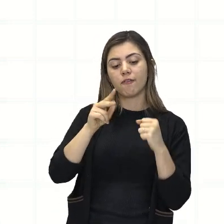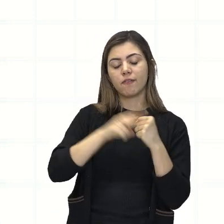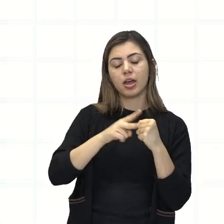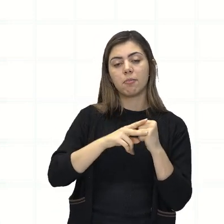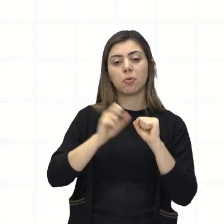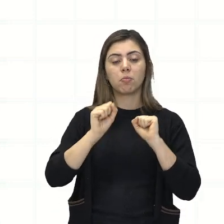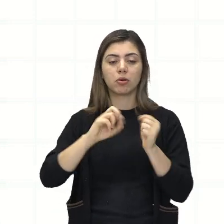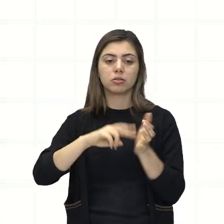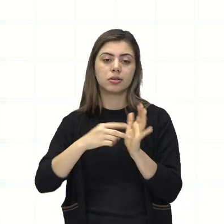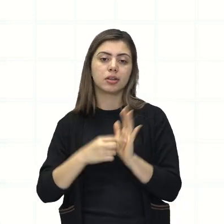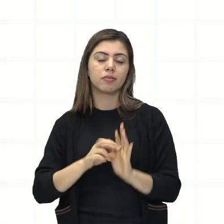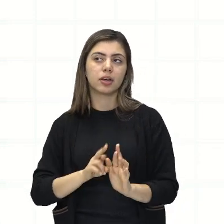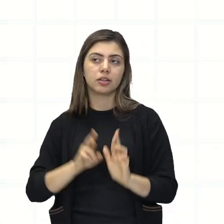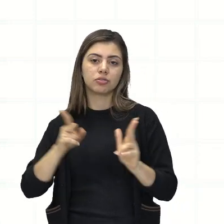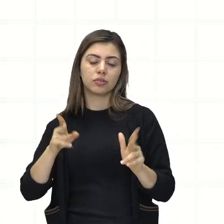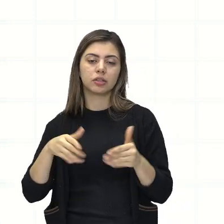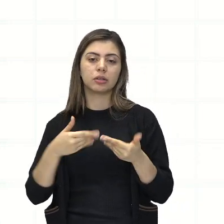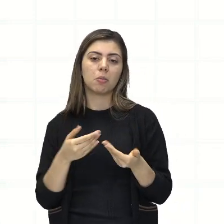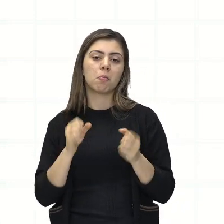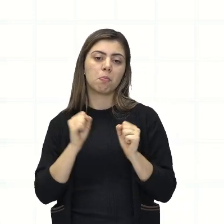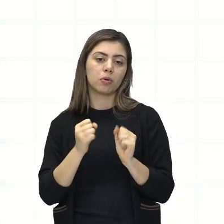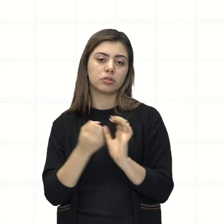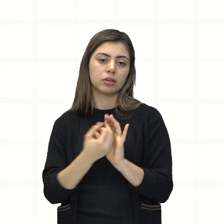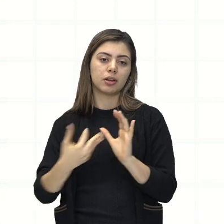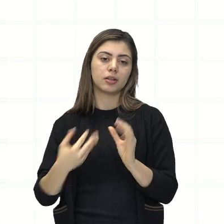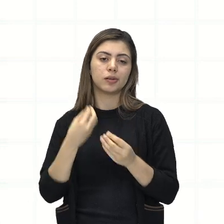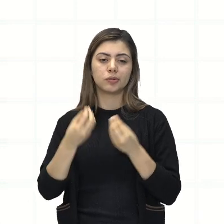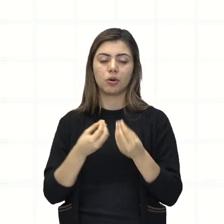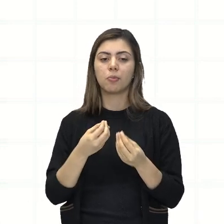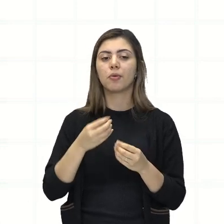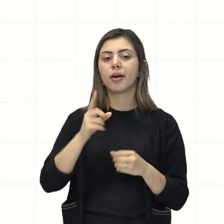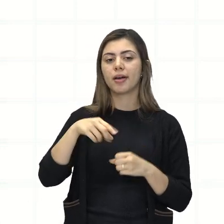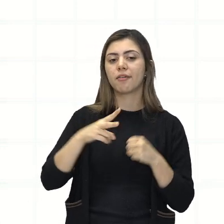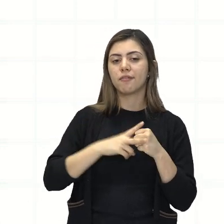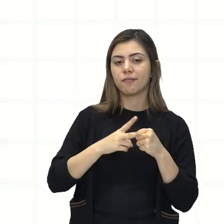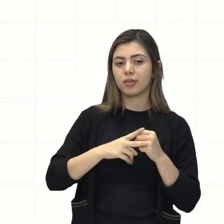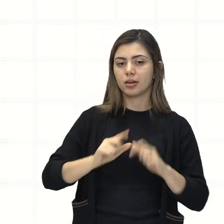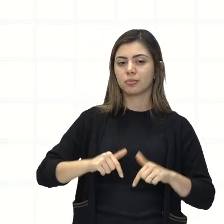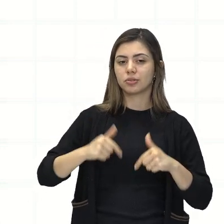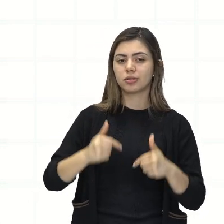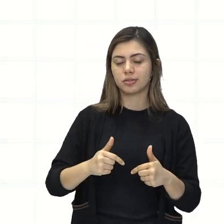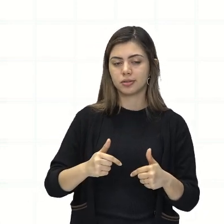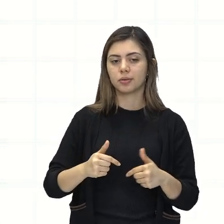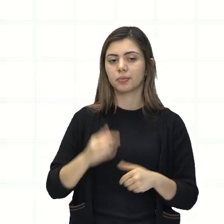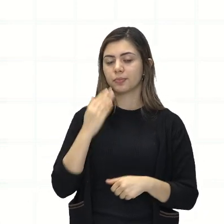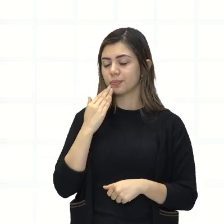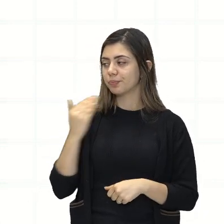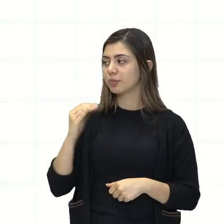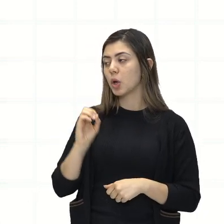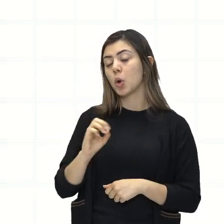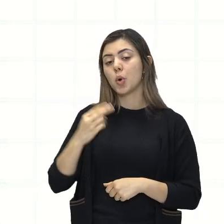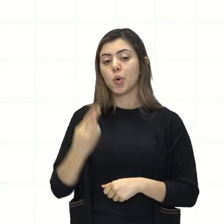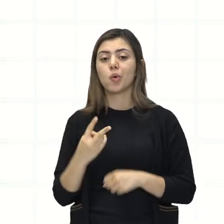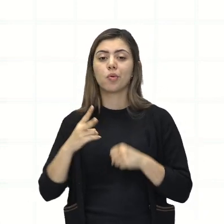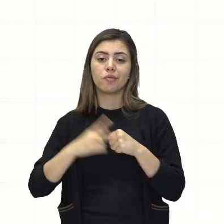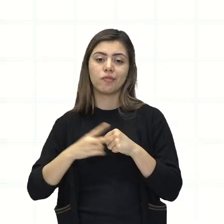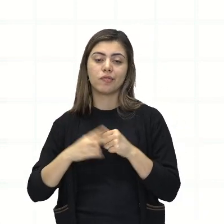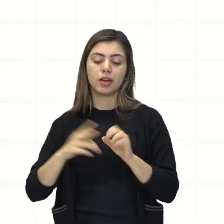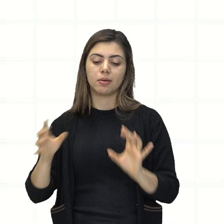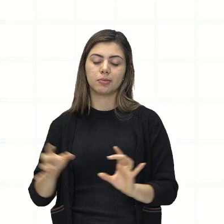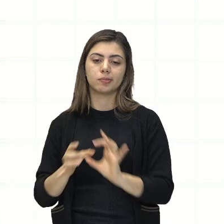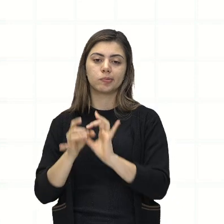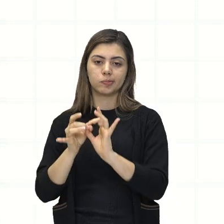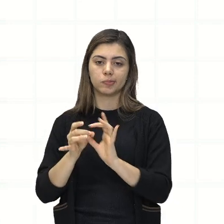pode classificar-se como um verbo de ação ou verbo